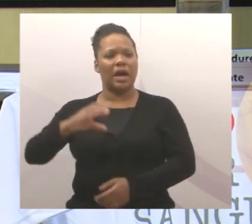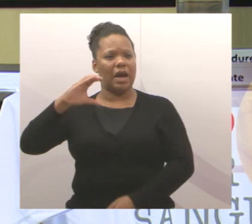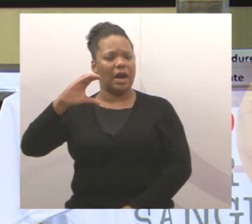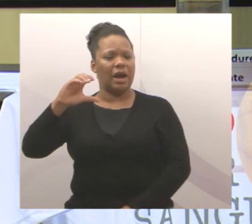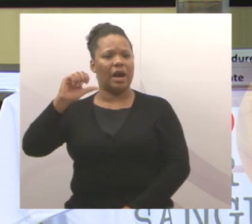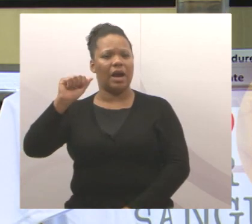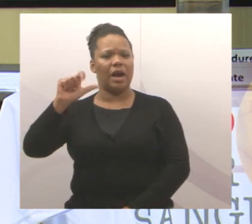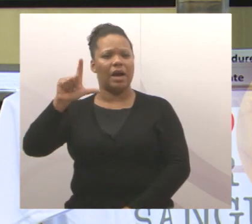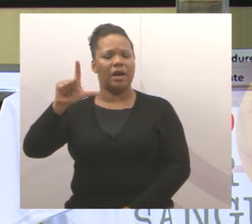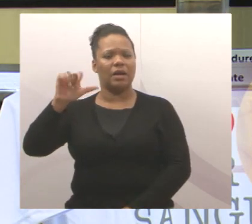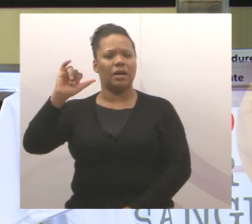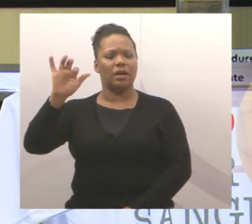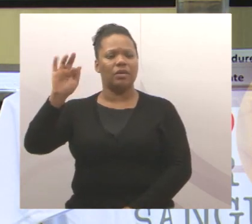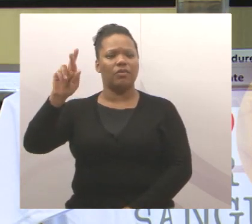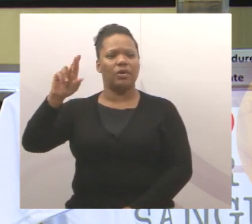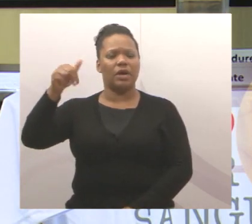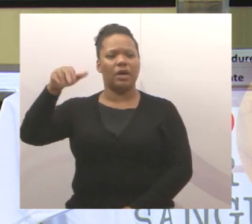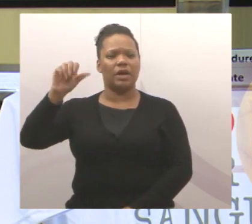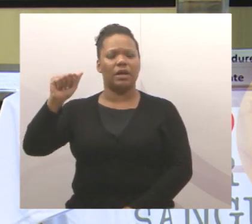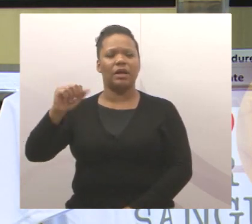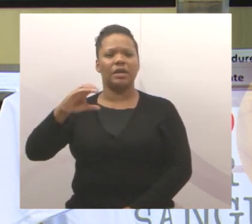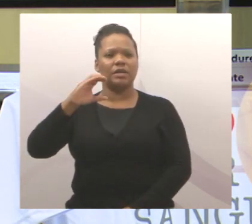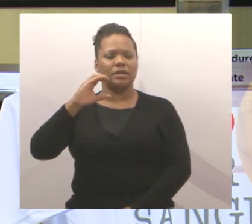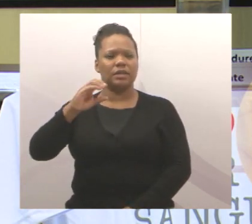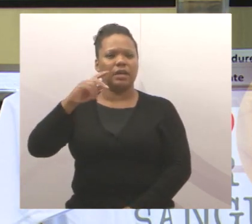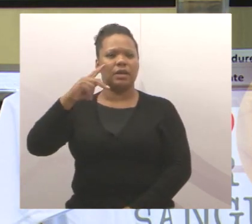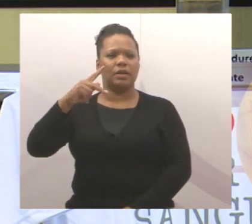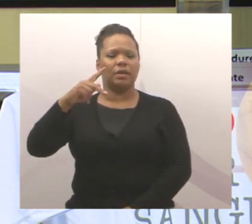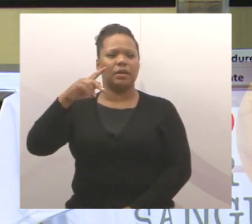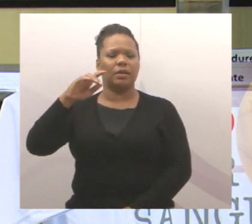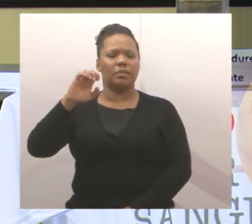Califórnia, Jacareí, São Paulo, CEP